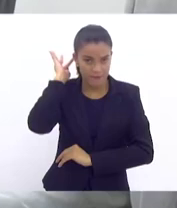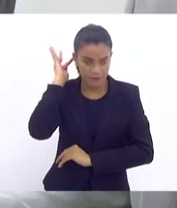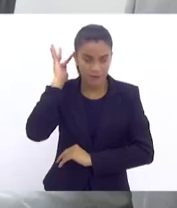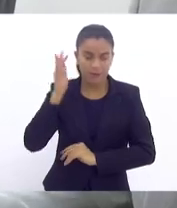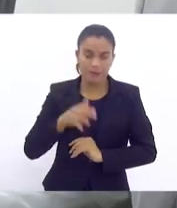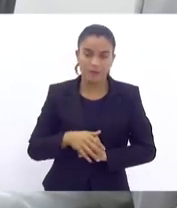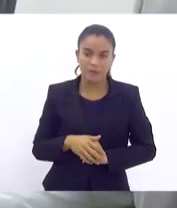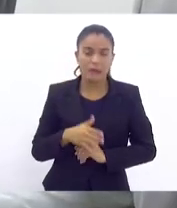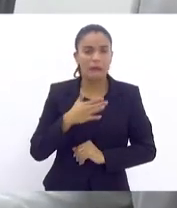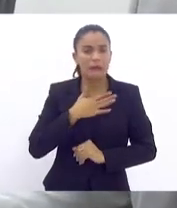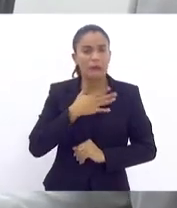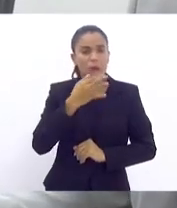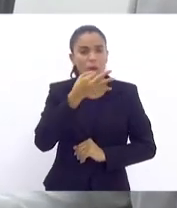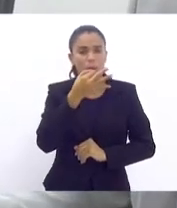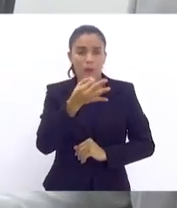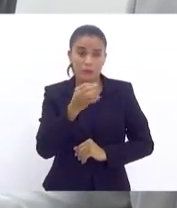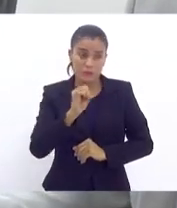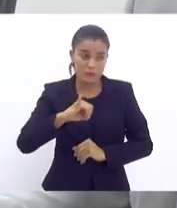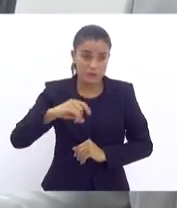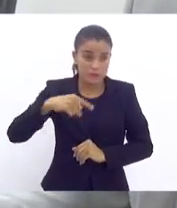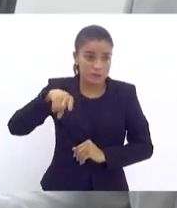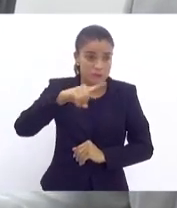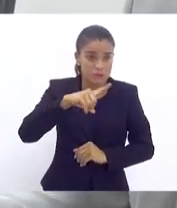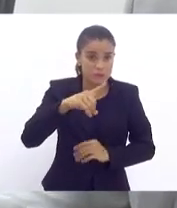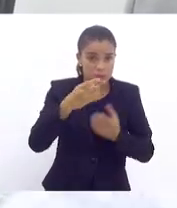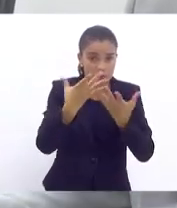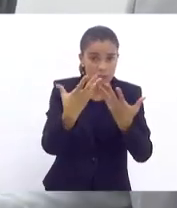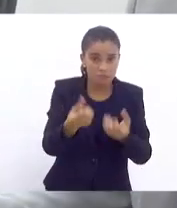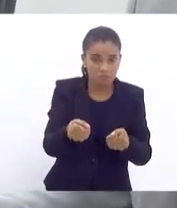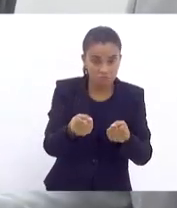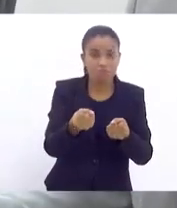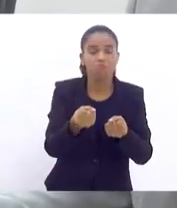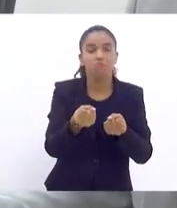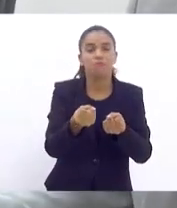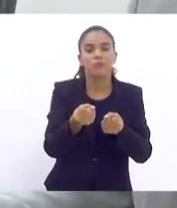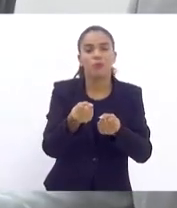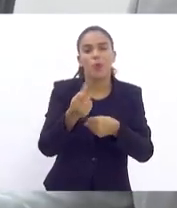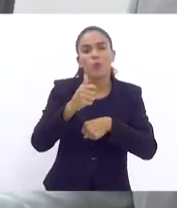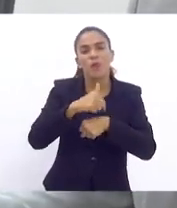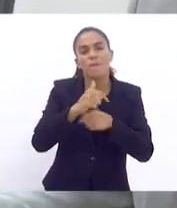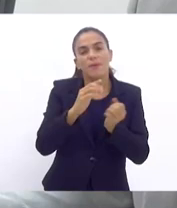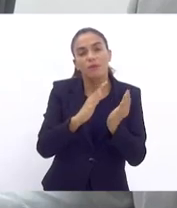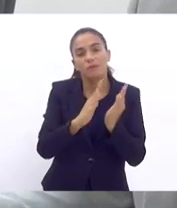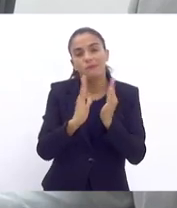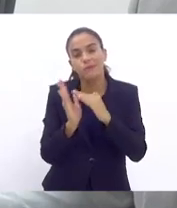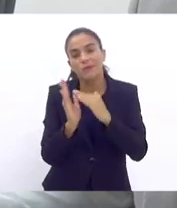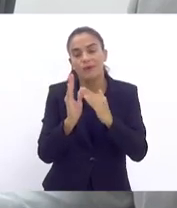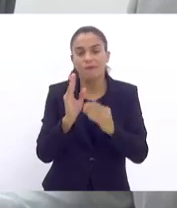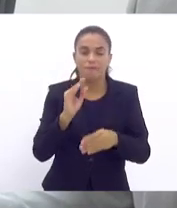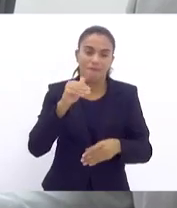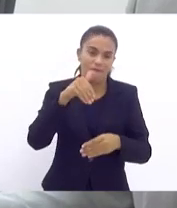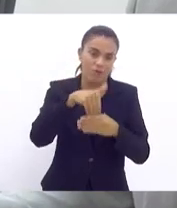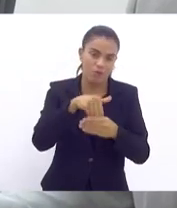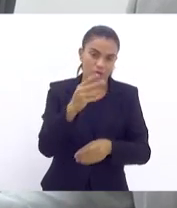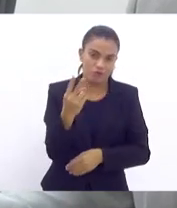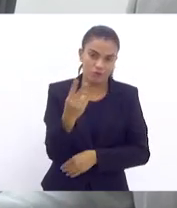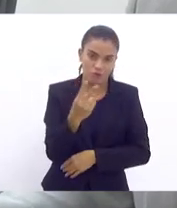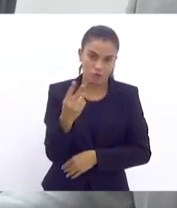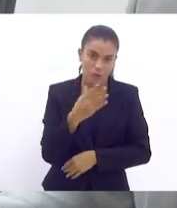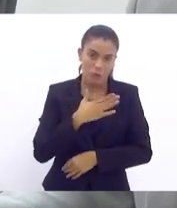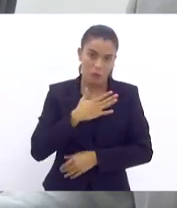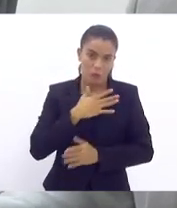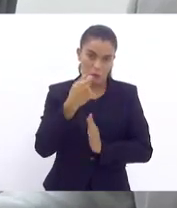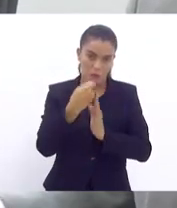eu colocaria aqui se vossa excelências permitirem ainda a gente adentrar no tempo para votar só esses dois são dois projetos que são de